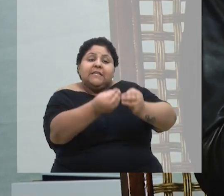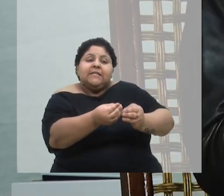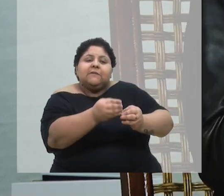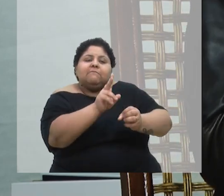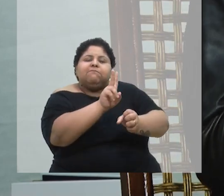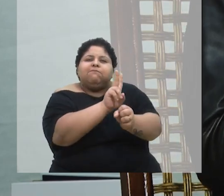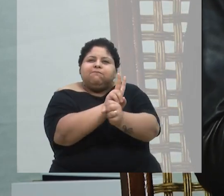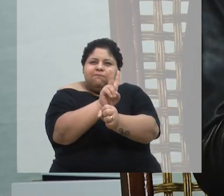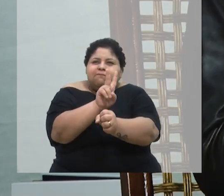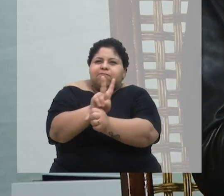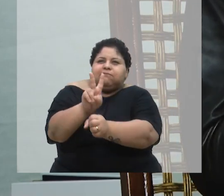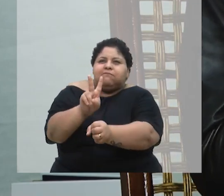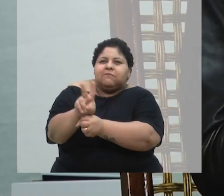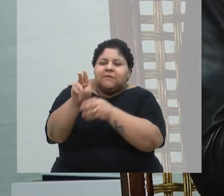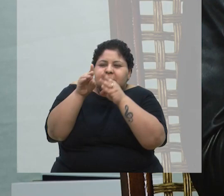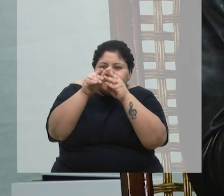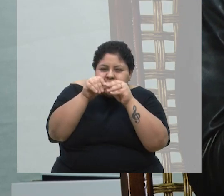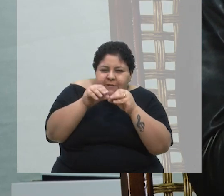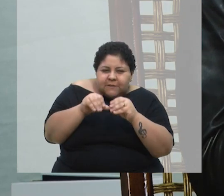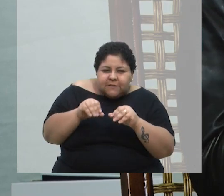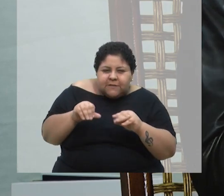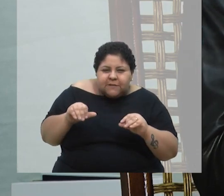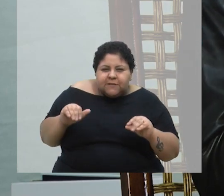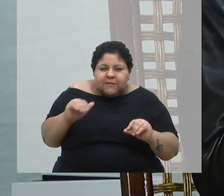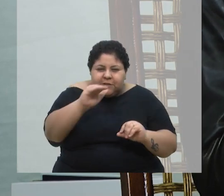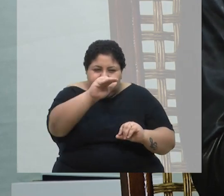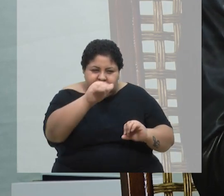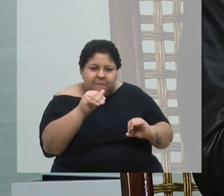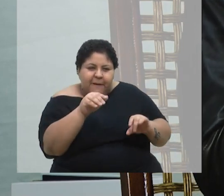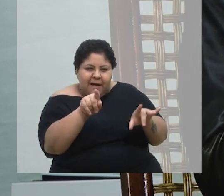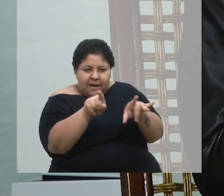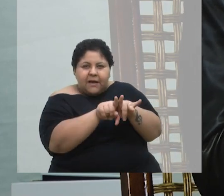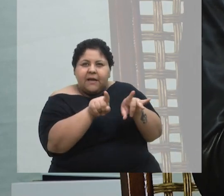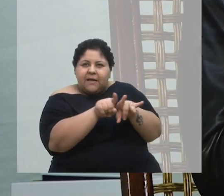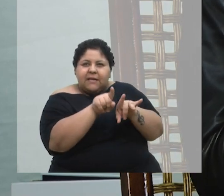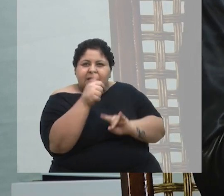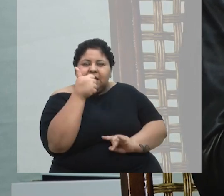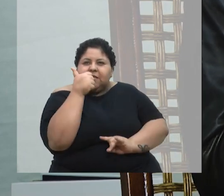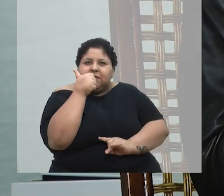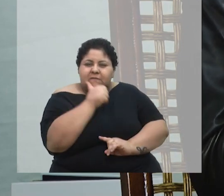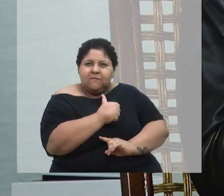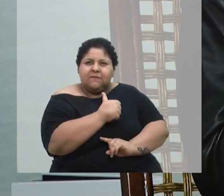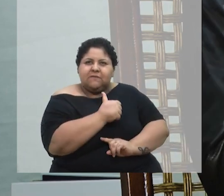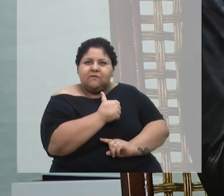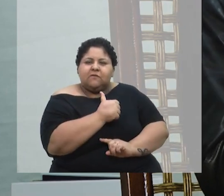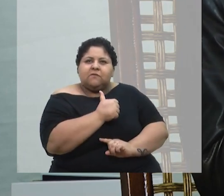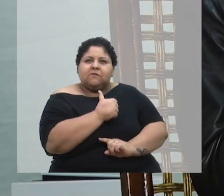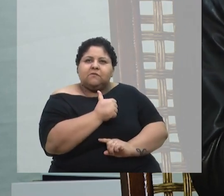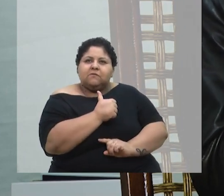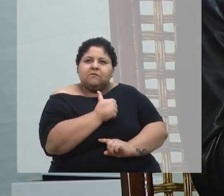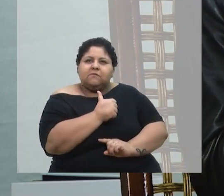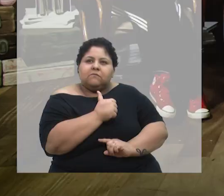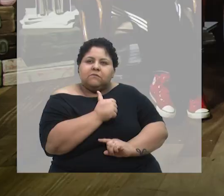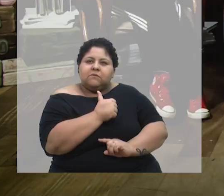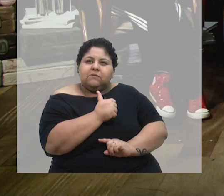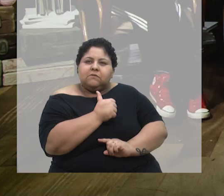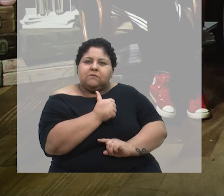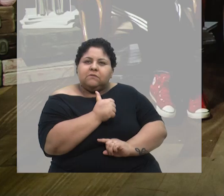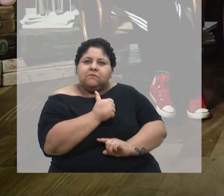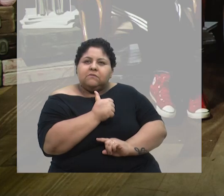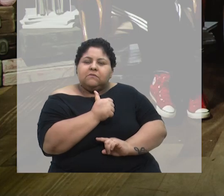É dado esse cuidado, né, que a gente tem em chamar também mulheres que